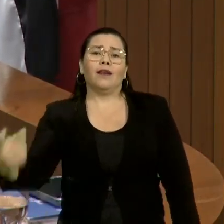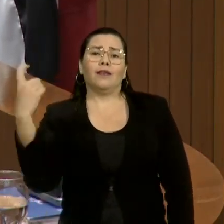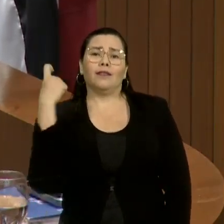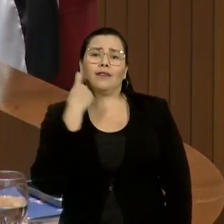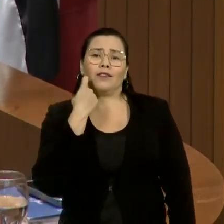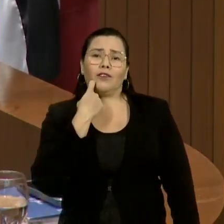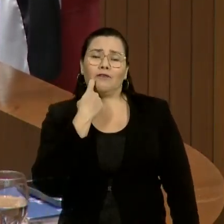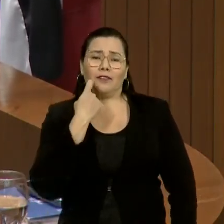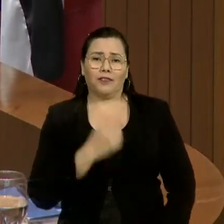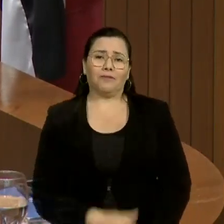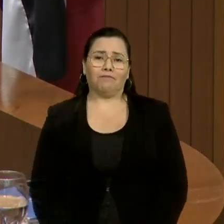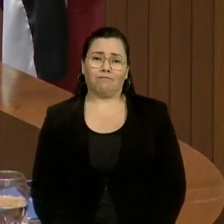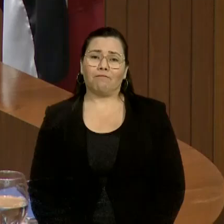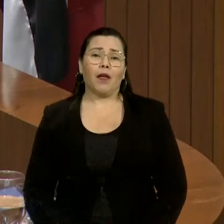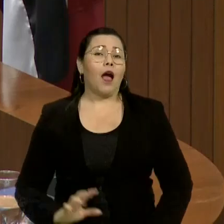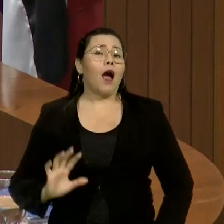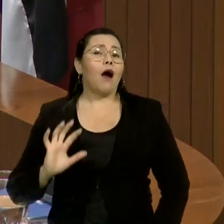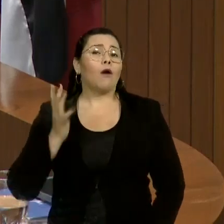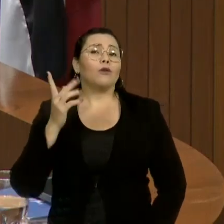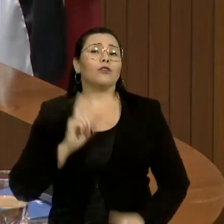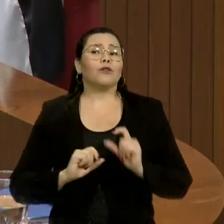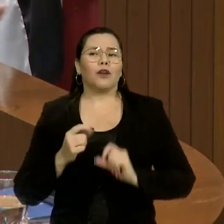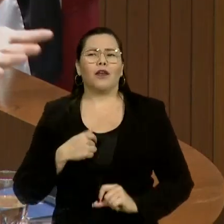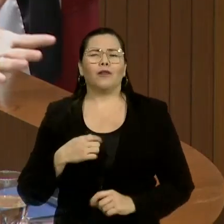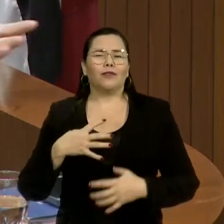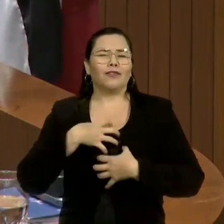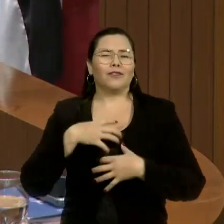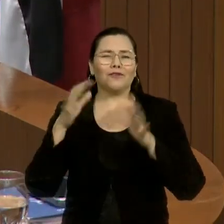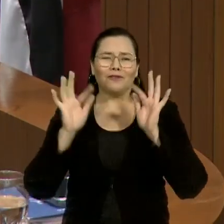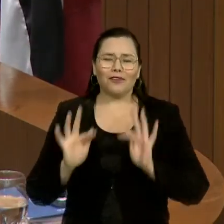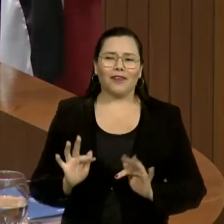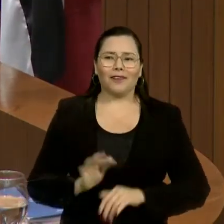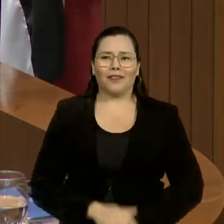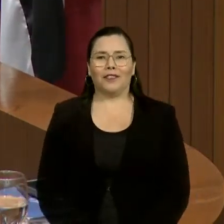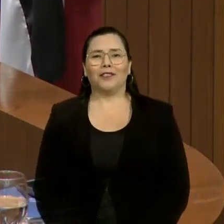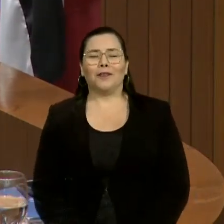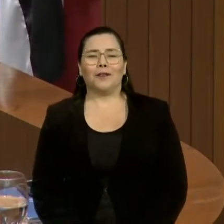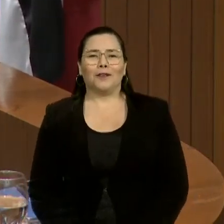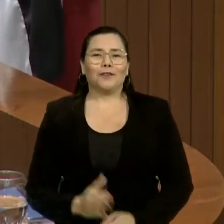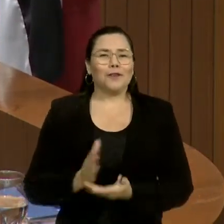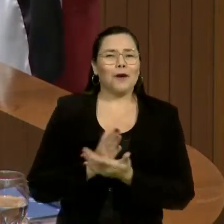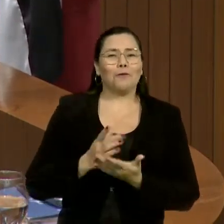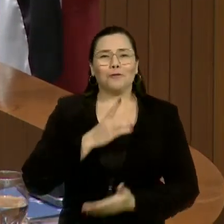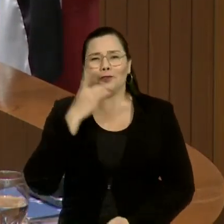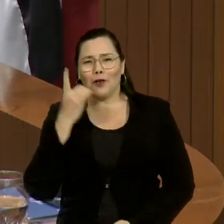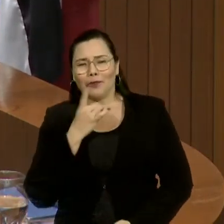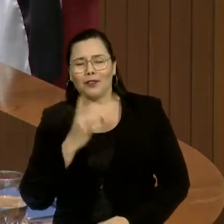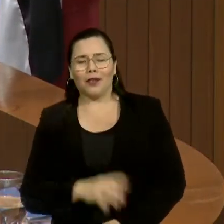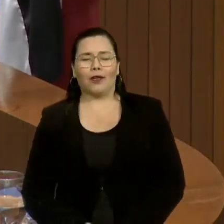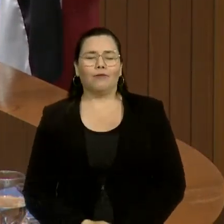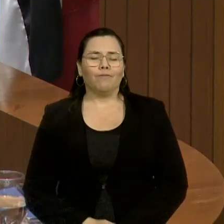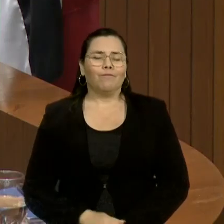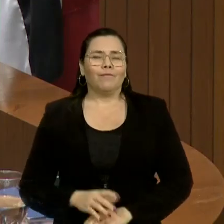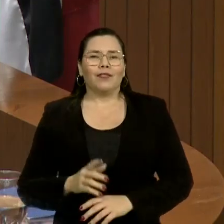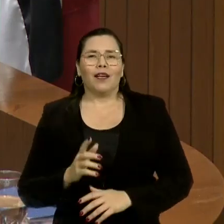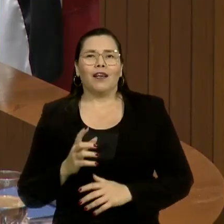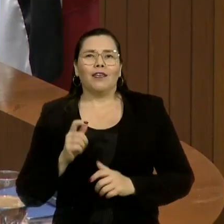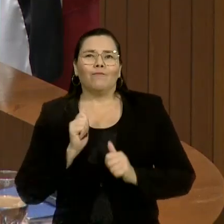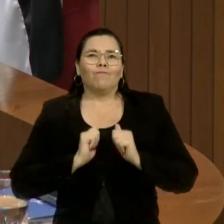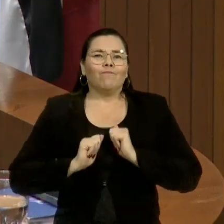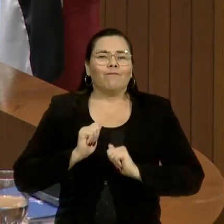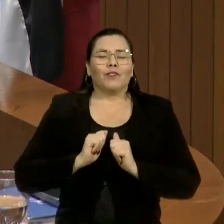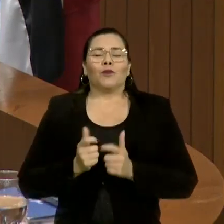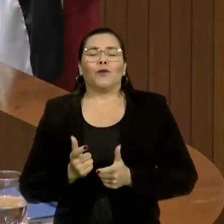aqui. Eu fico feliz de ver meus colegas, o quão esperançosos eles são em relação a esse governo